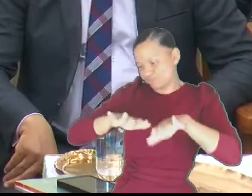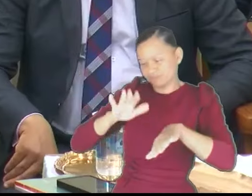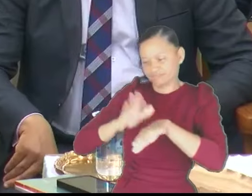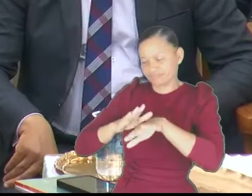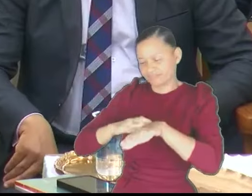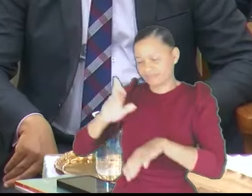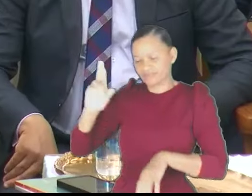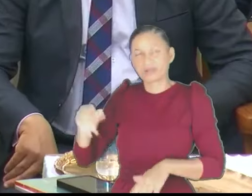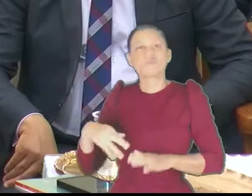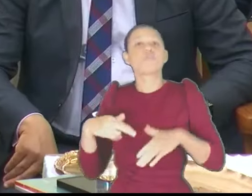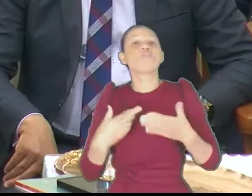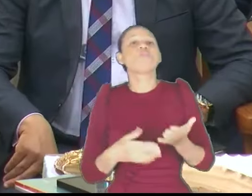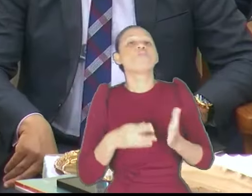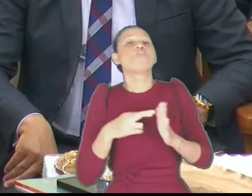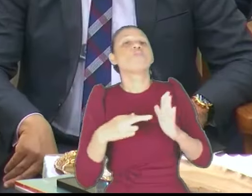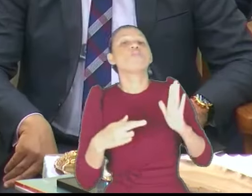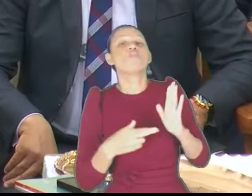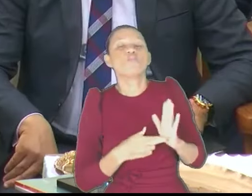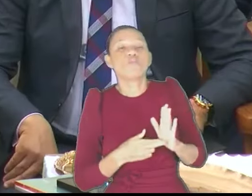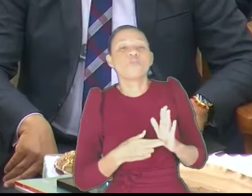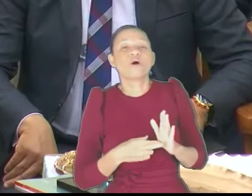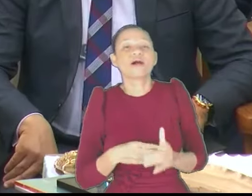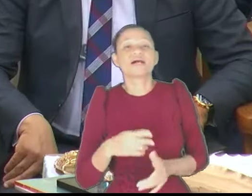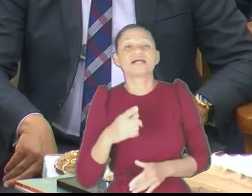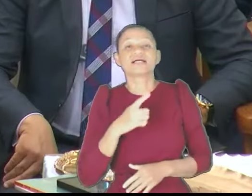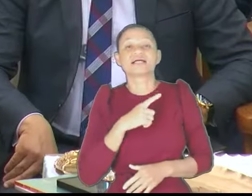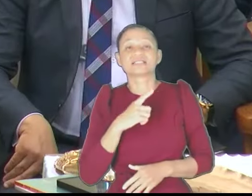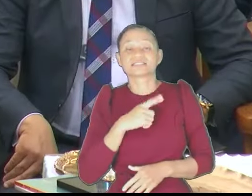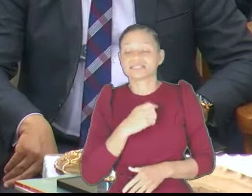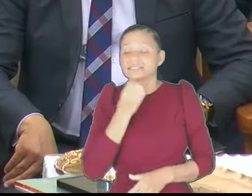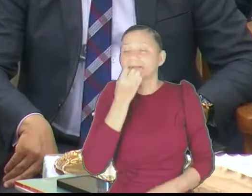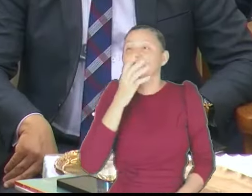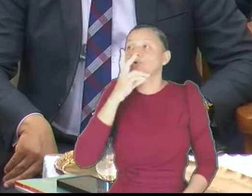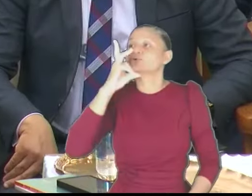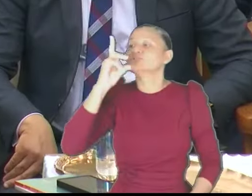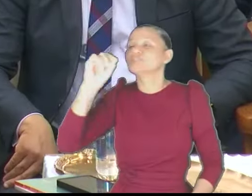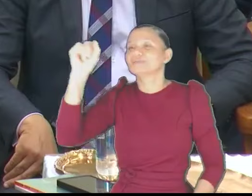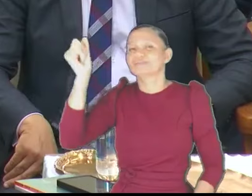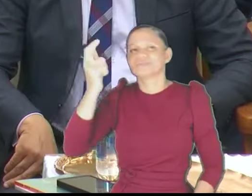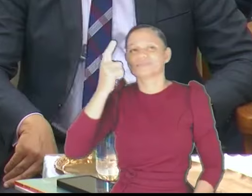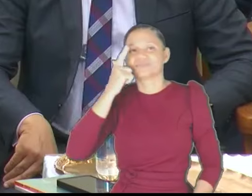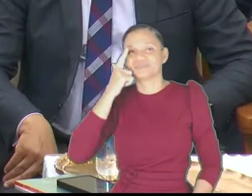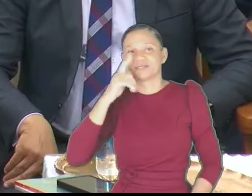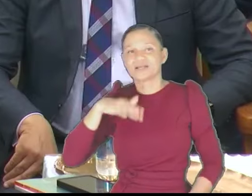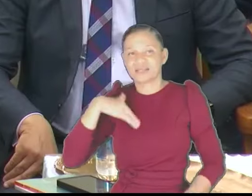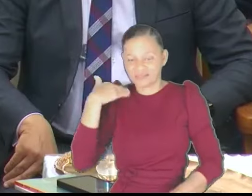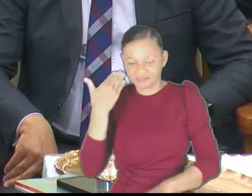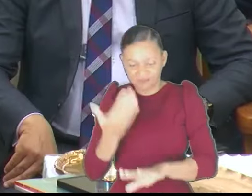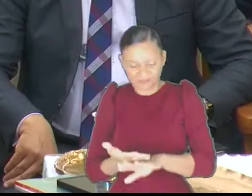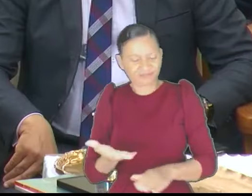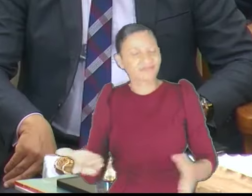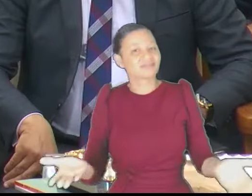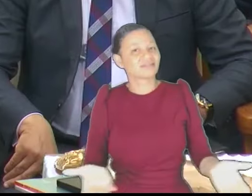Qual era a regra? A regra é: tem que dar bom dia para o sol. Até hoje é essa, viu, irmão?